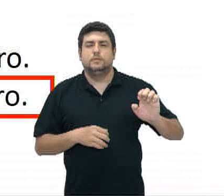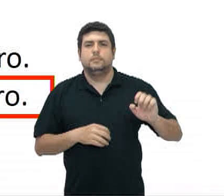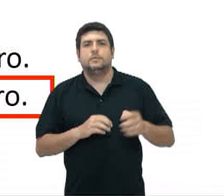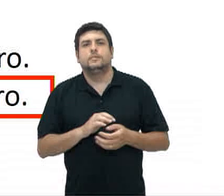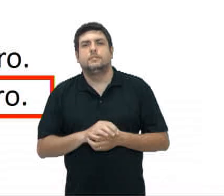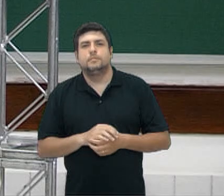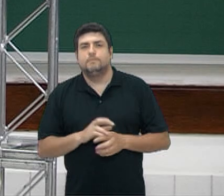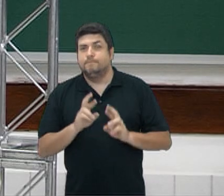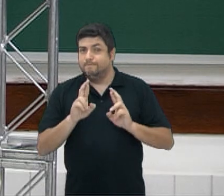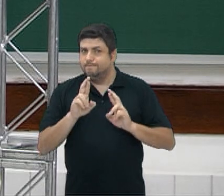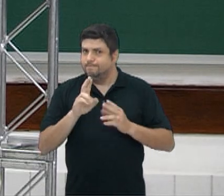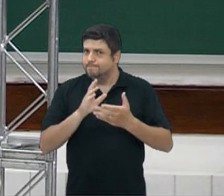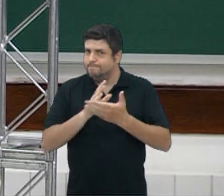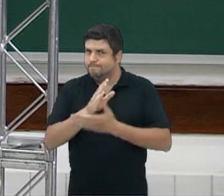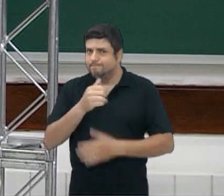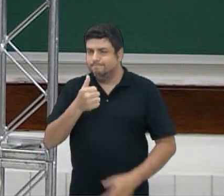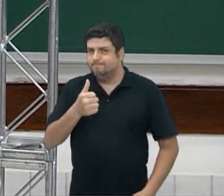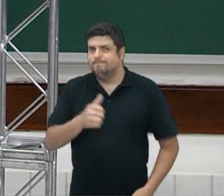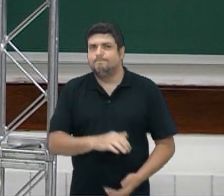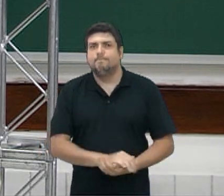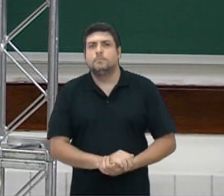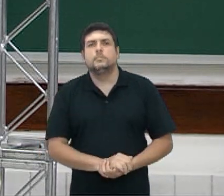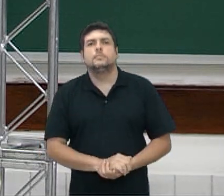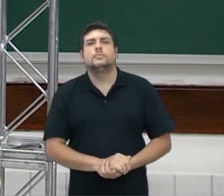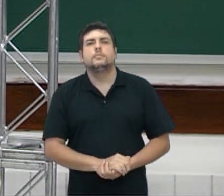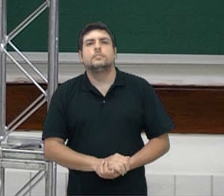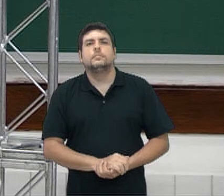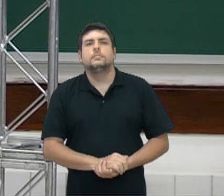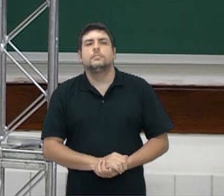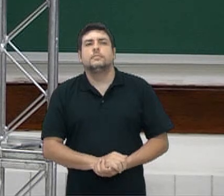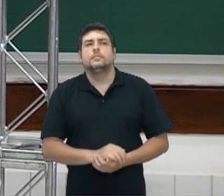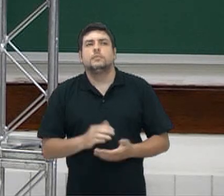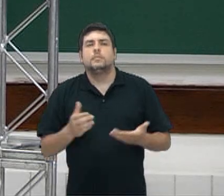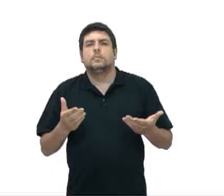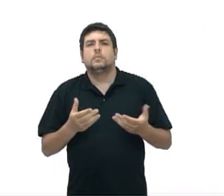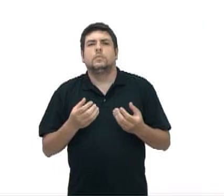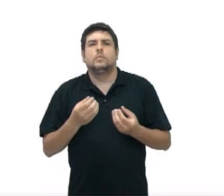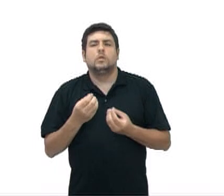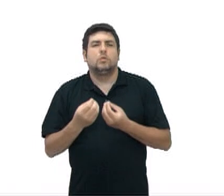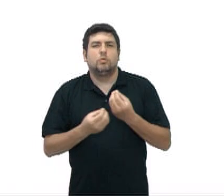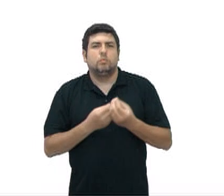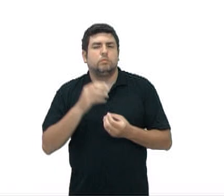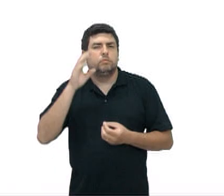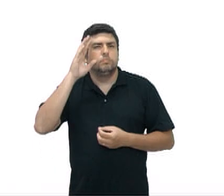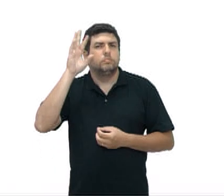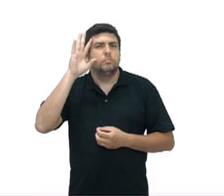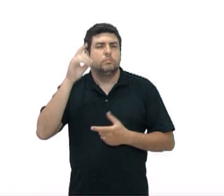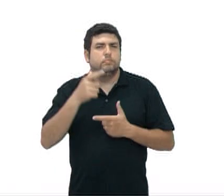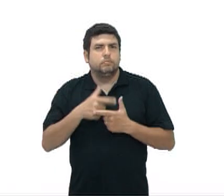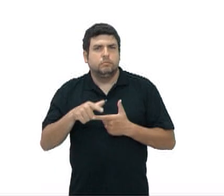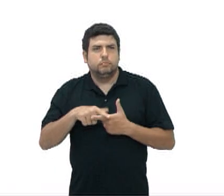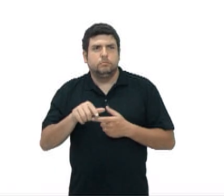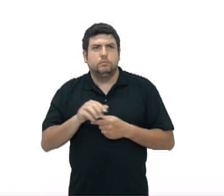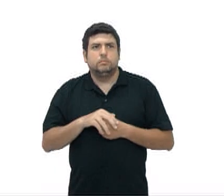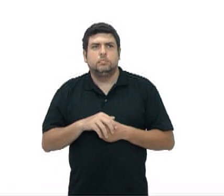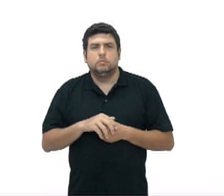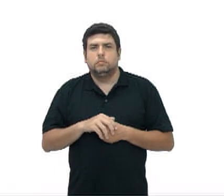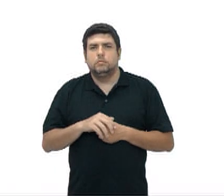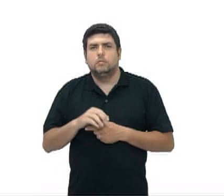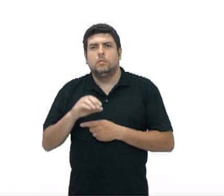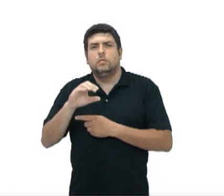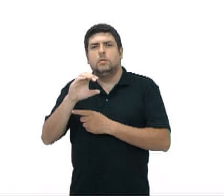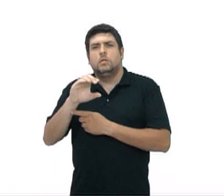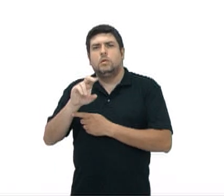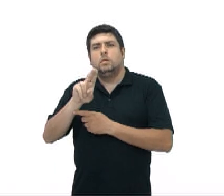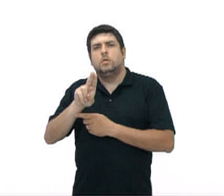acertado. Vamos lá. Uma problematização. O curling é um esporte que é praticado em pista de